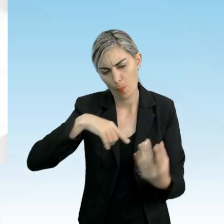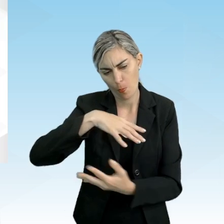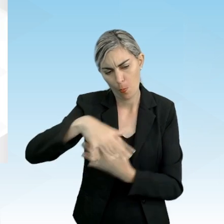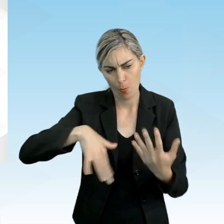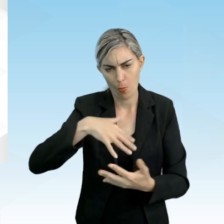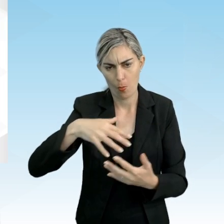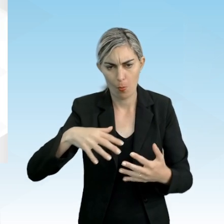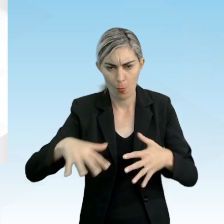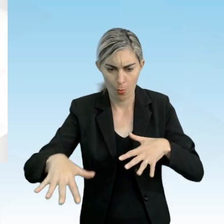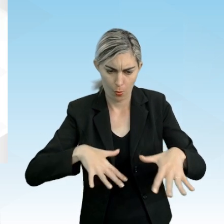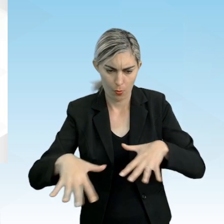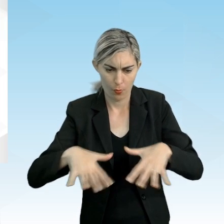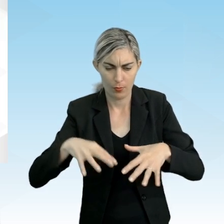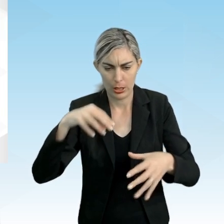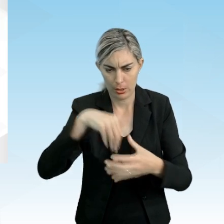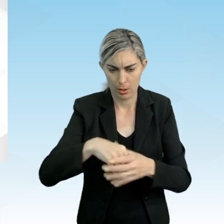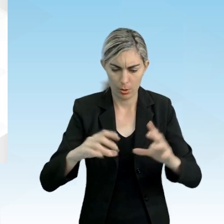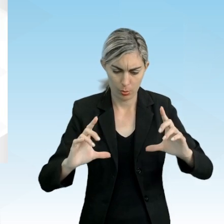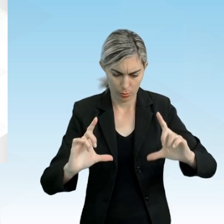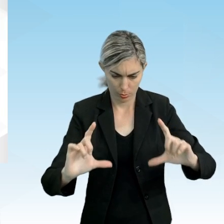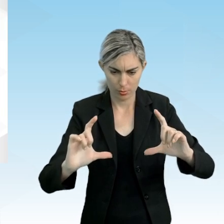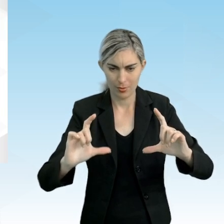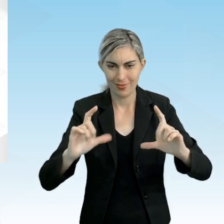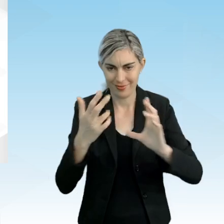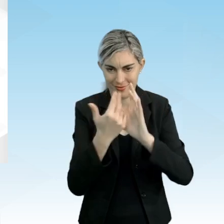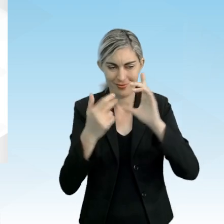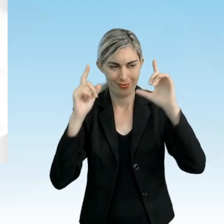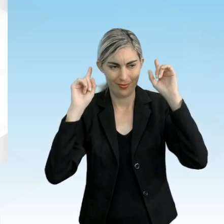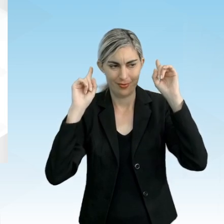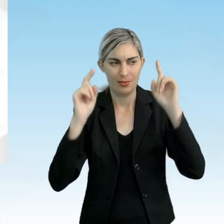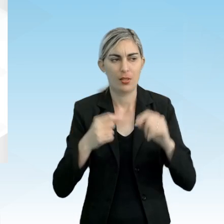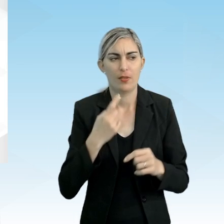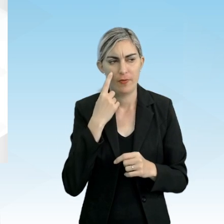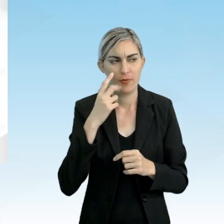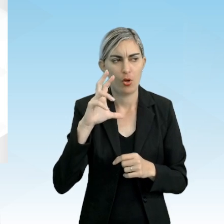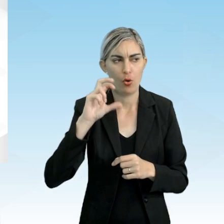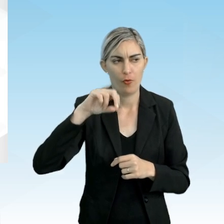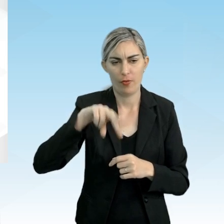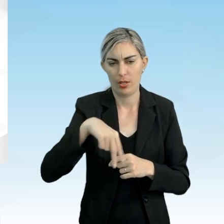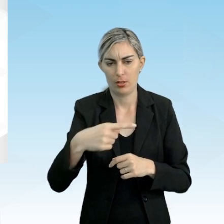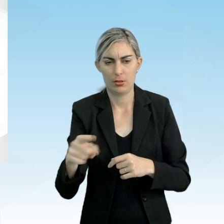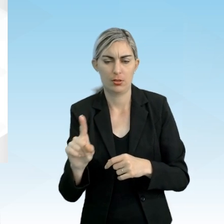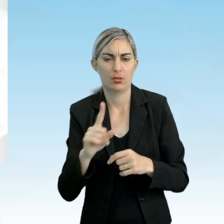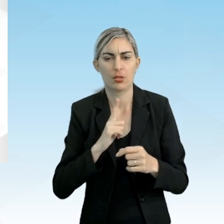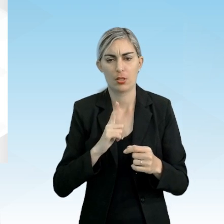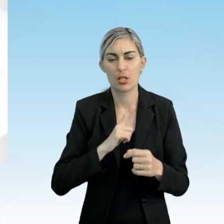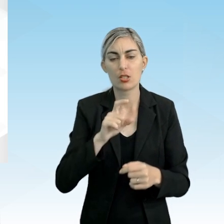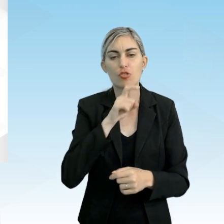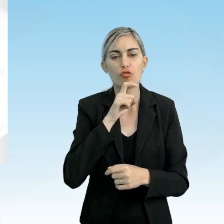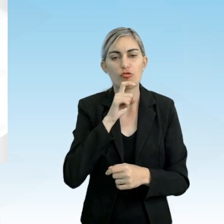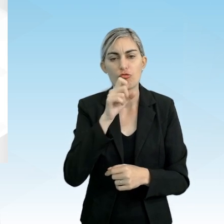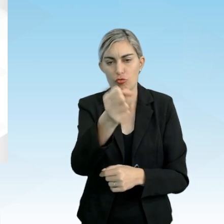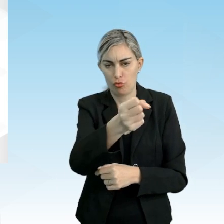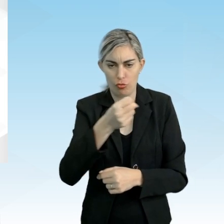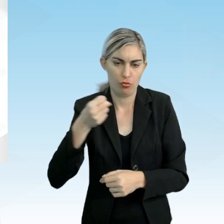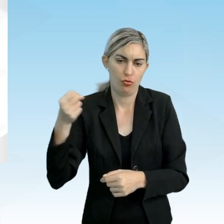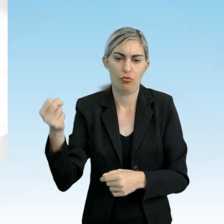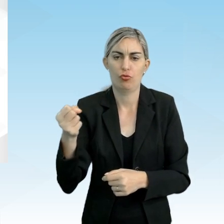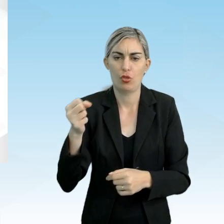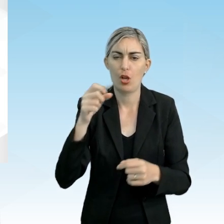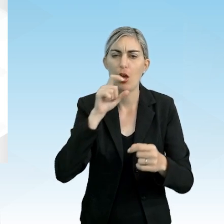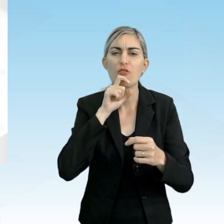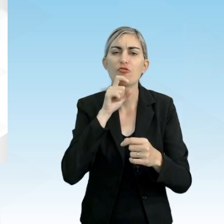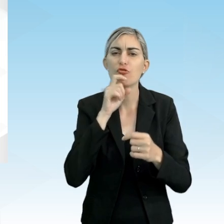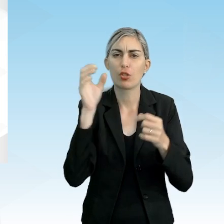movimentando né dentro do próprio fluido como exemplo de convecção temos a geladeira que tem ali o seu